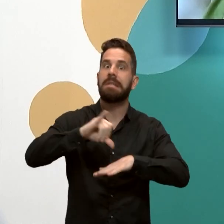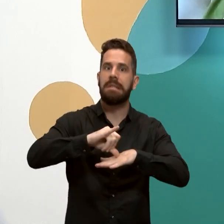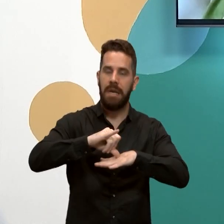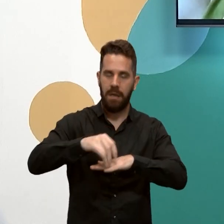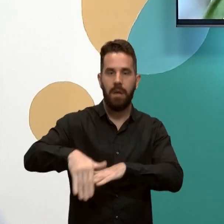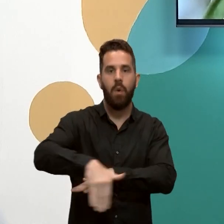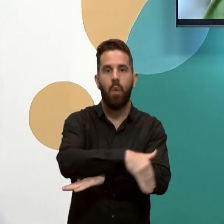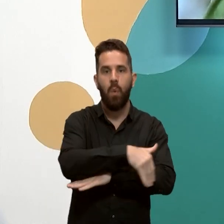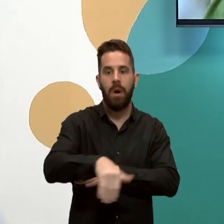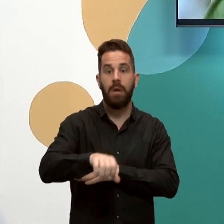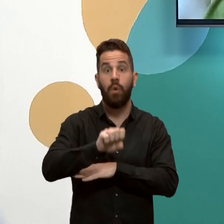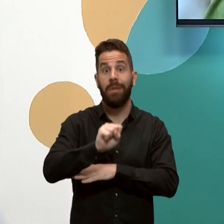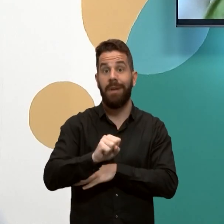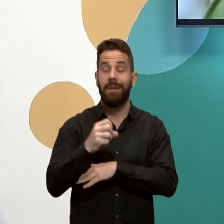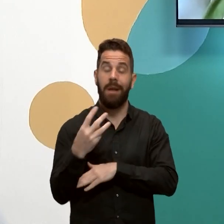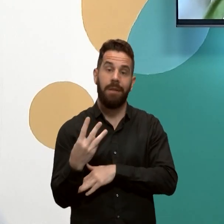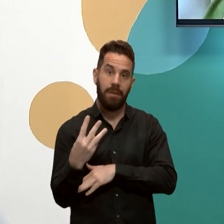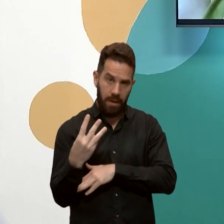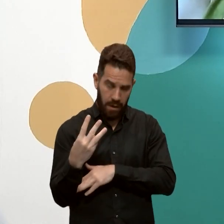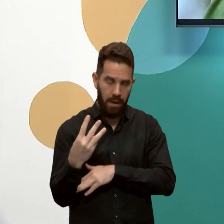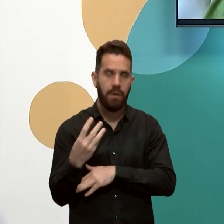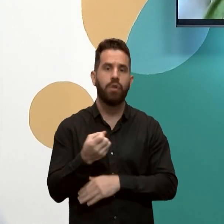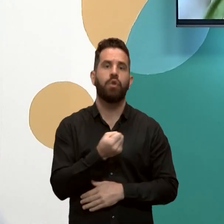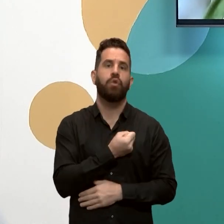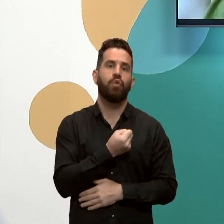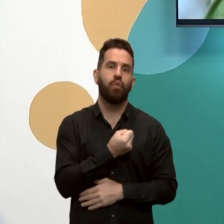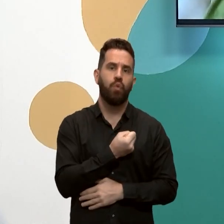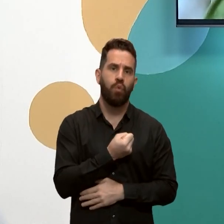rua 83, número